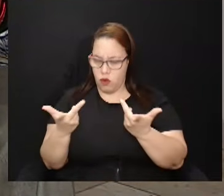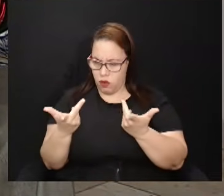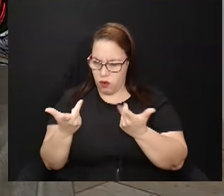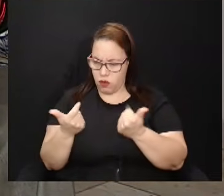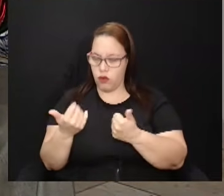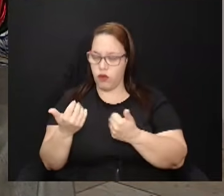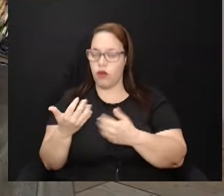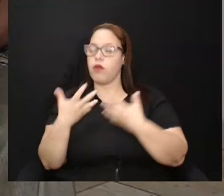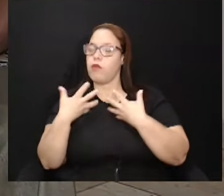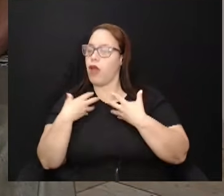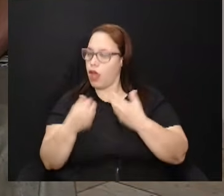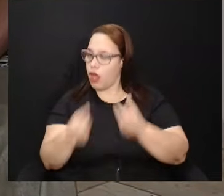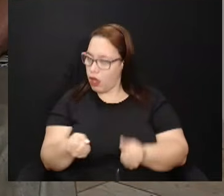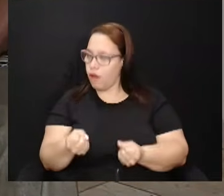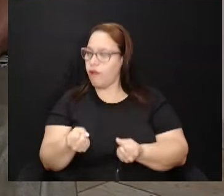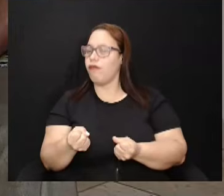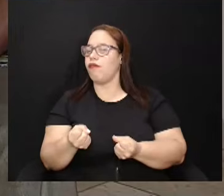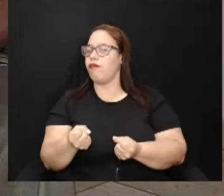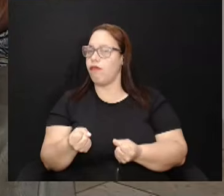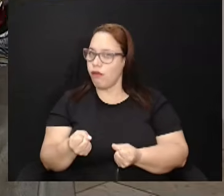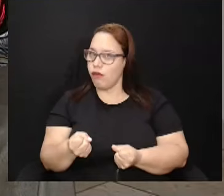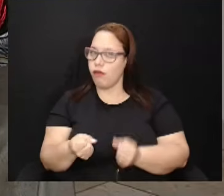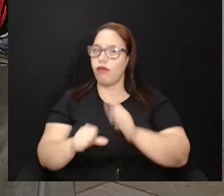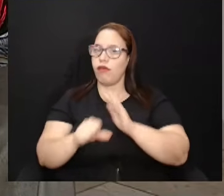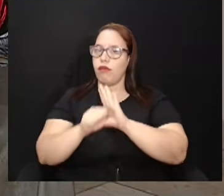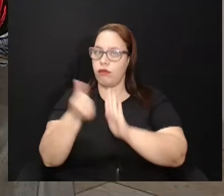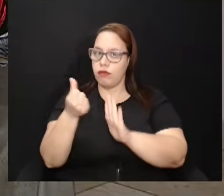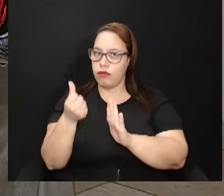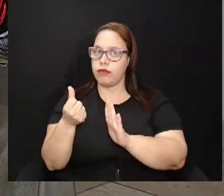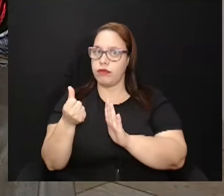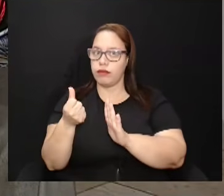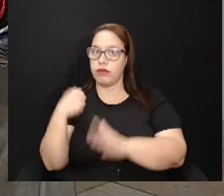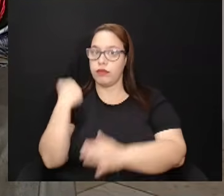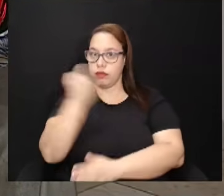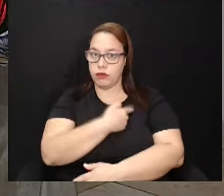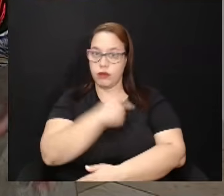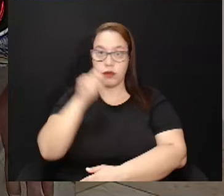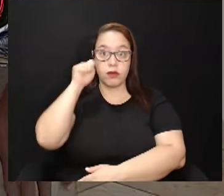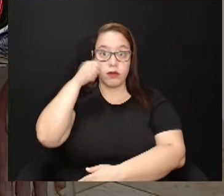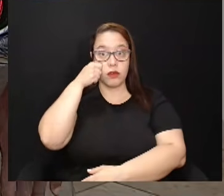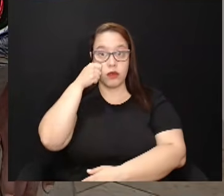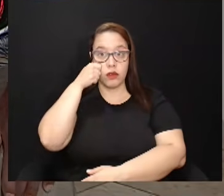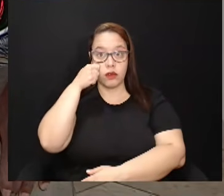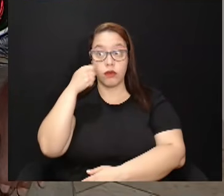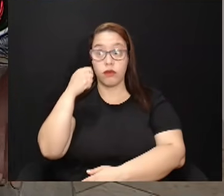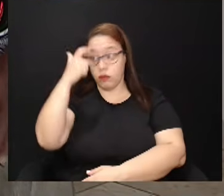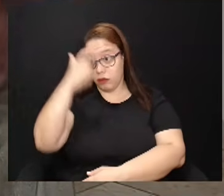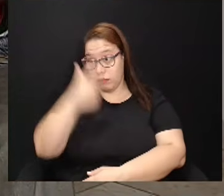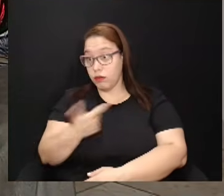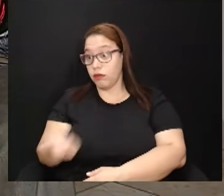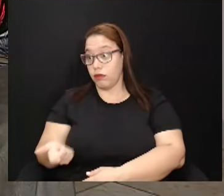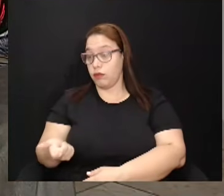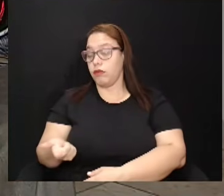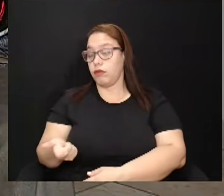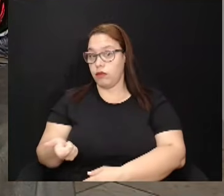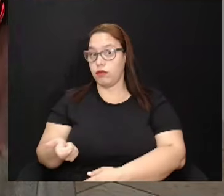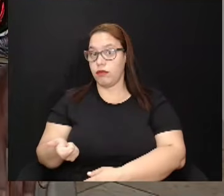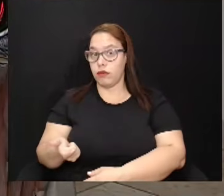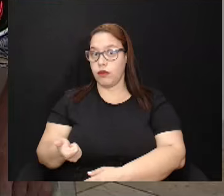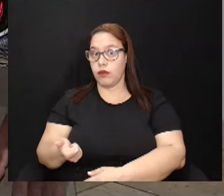convenceu é que, pela primeira vez, nós negros somos os